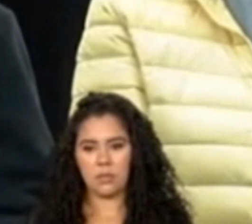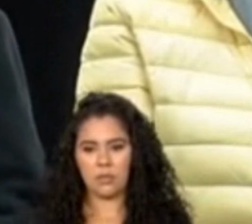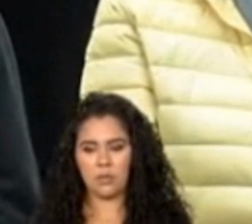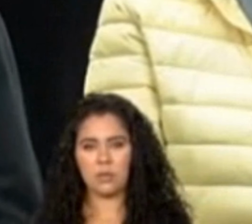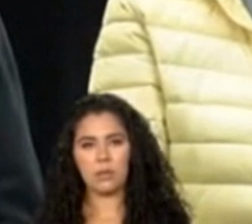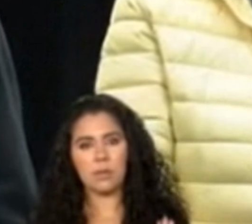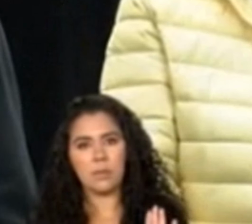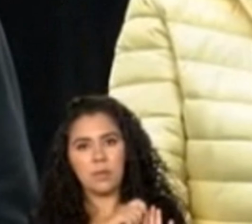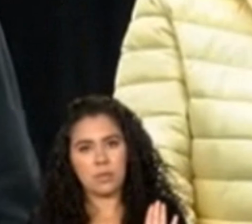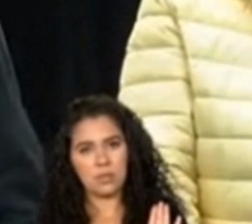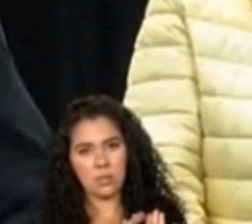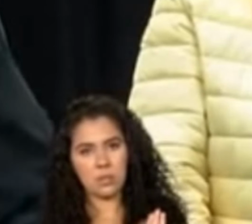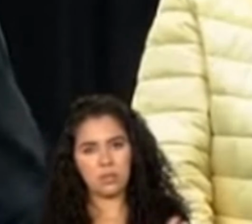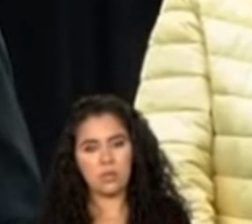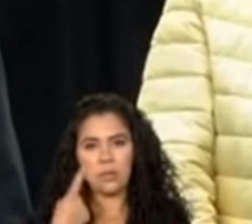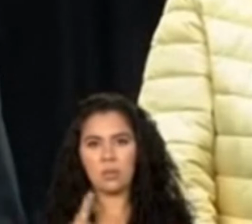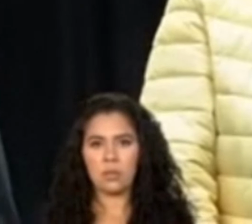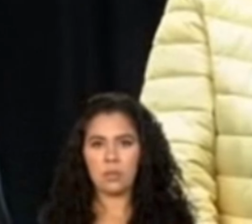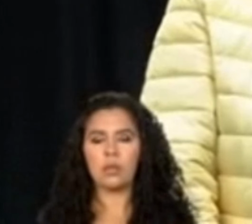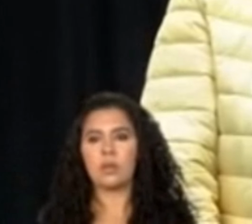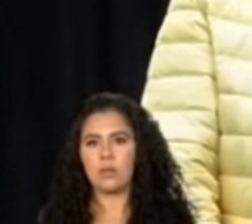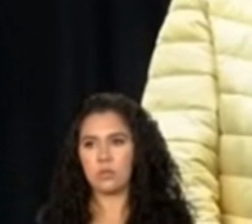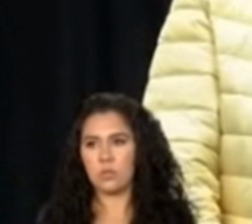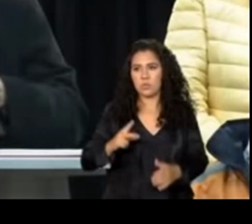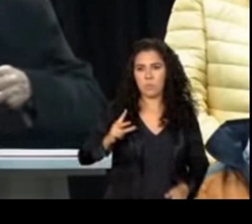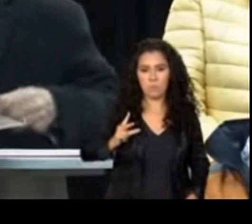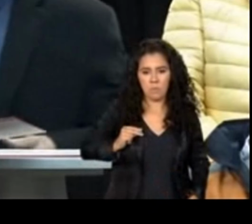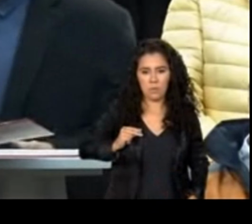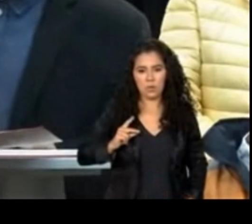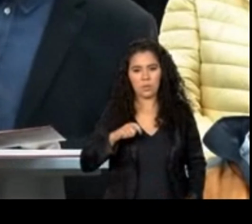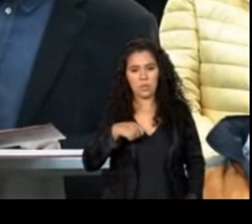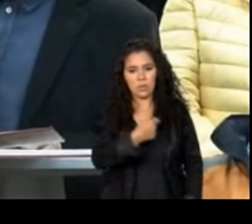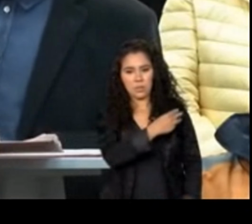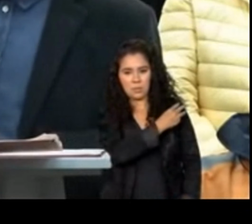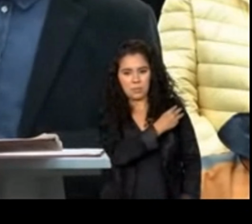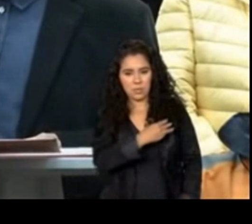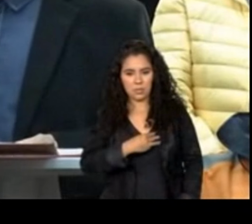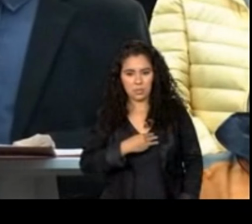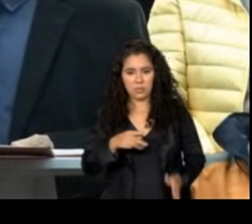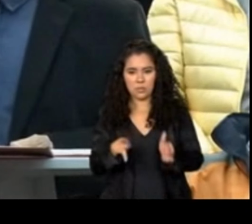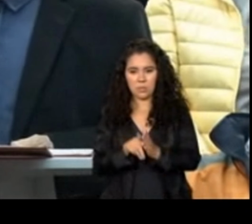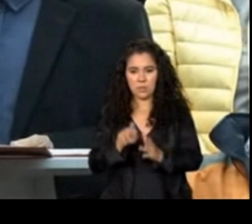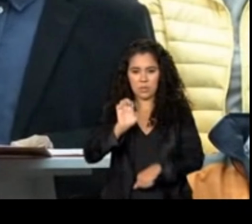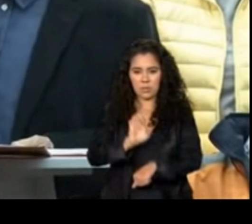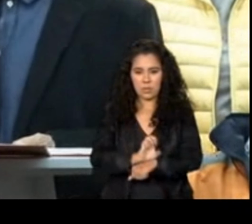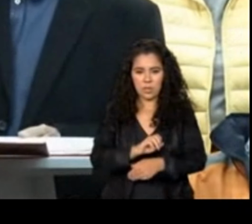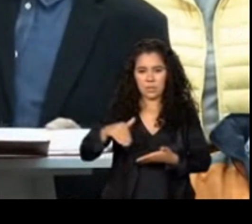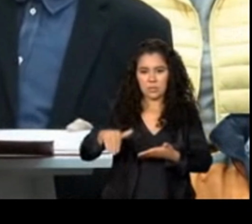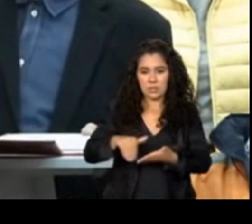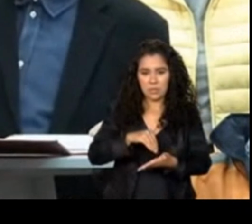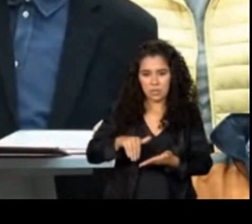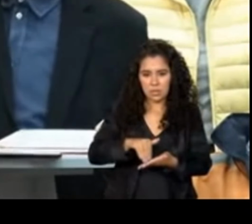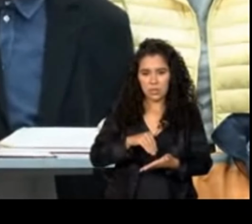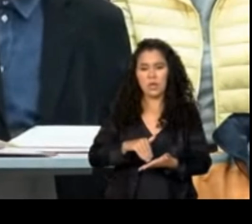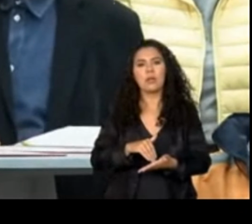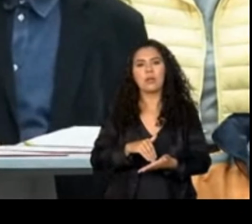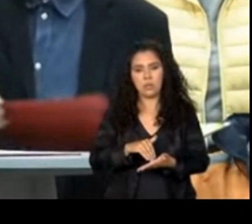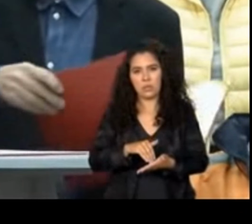Para assinatura do termo de posse como ministro de Estado da Secretaria Extraordinária de Apoio